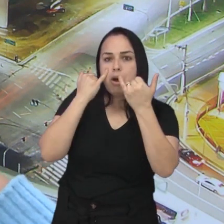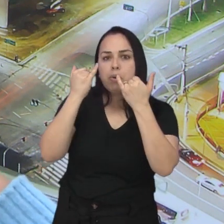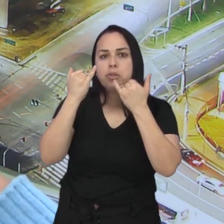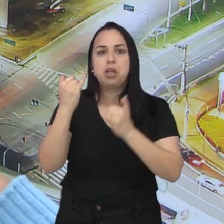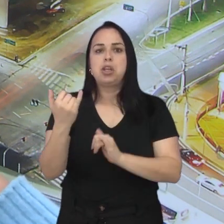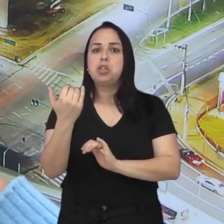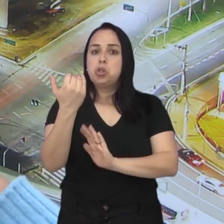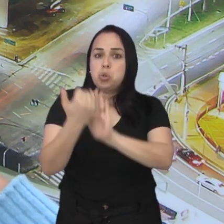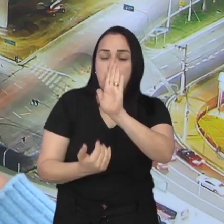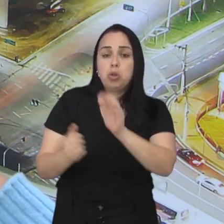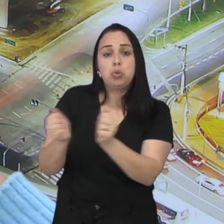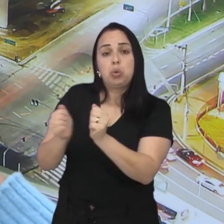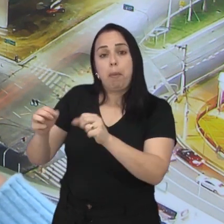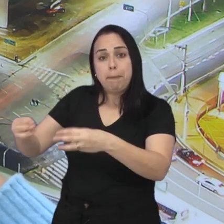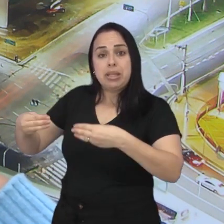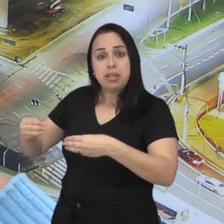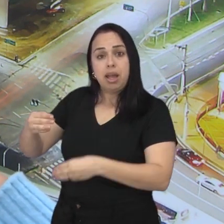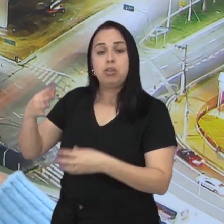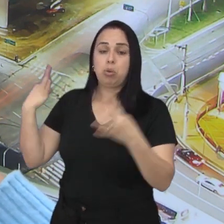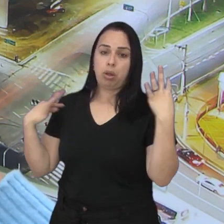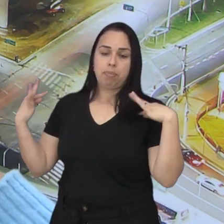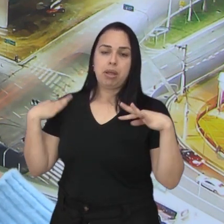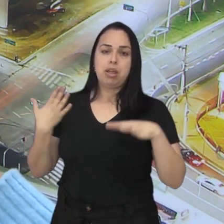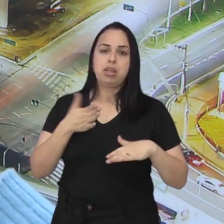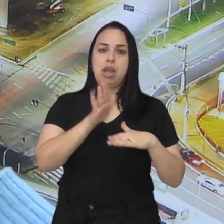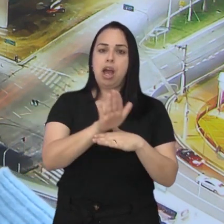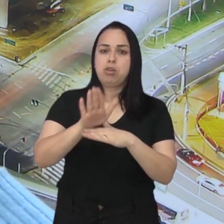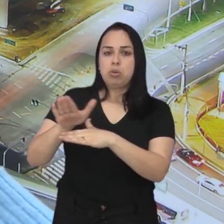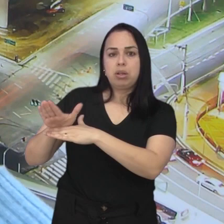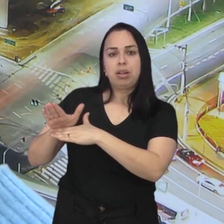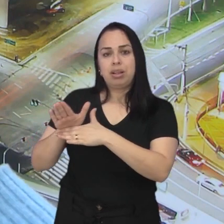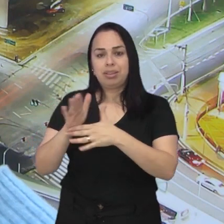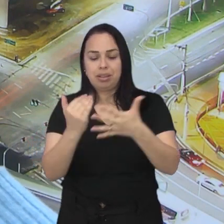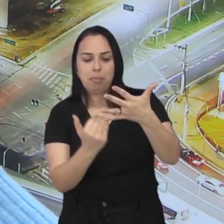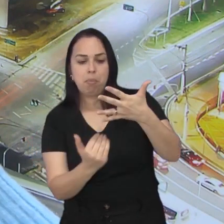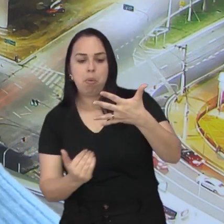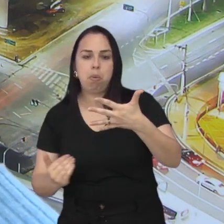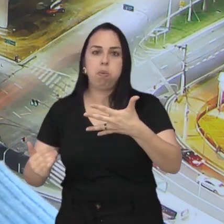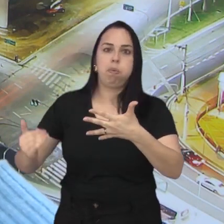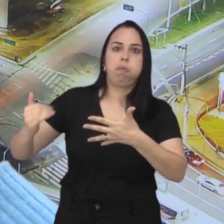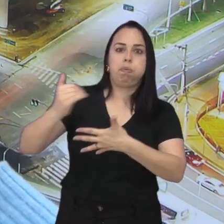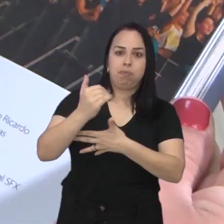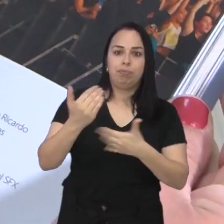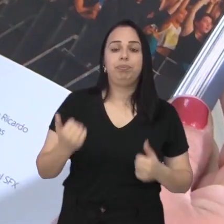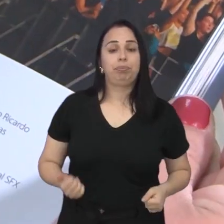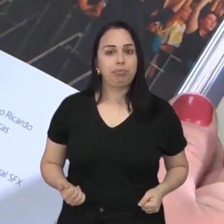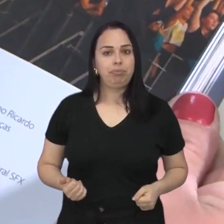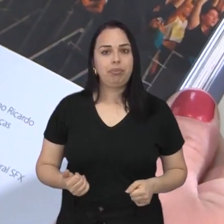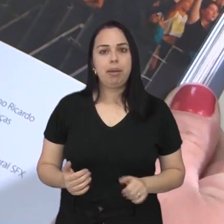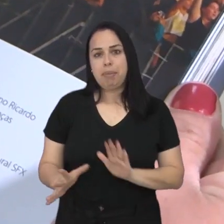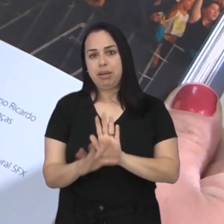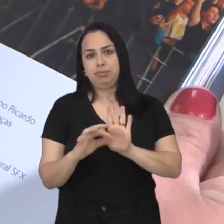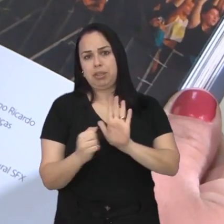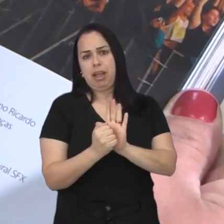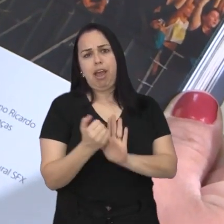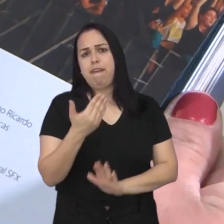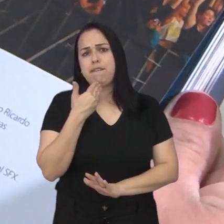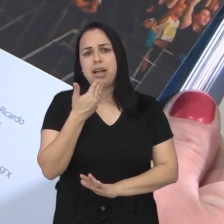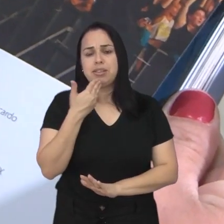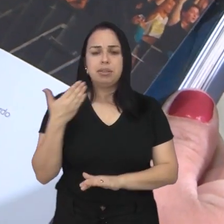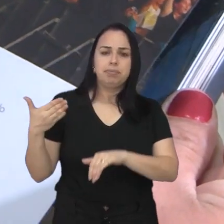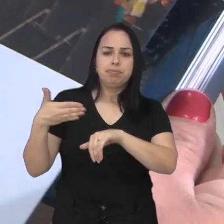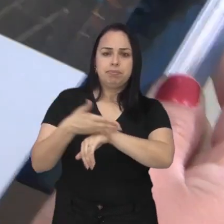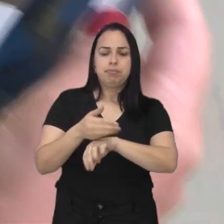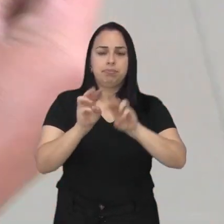a condições especiais junto ao Ministério e ela contribui para o ranking do nosso município. Para fazer parte do sistema,